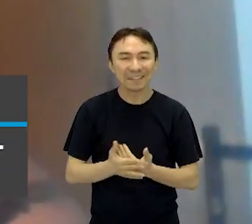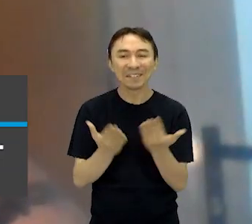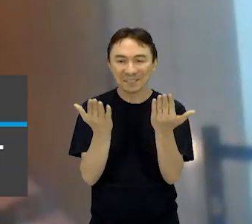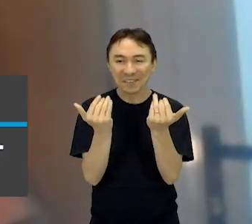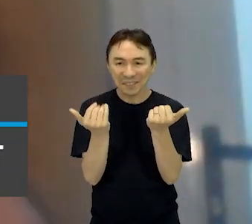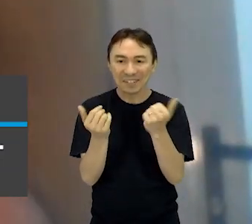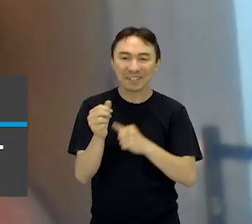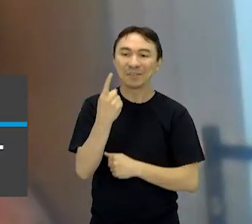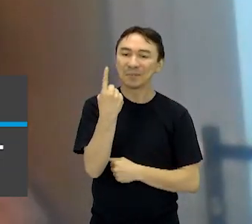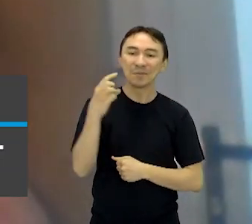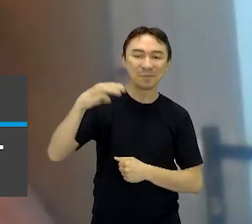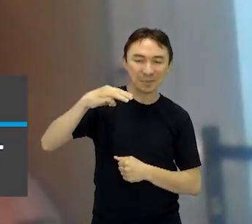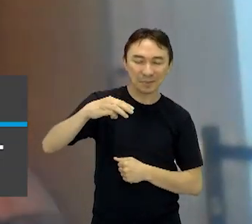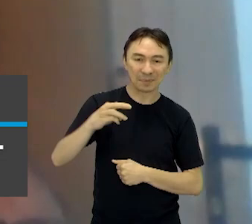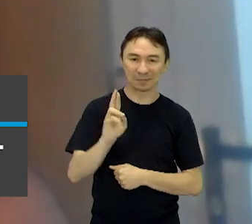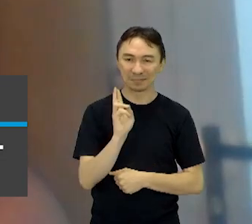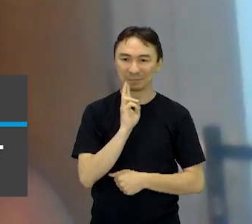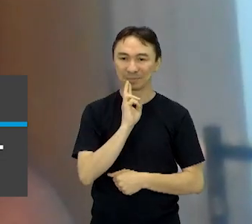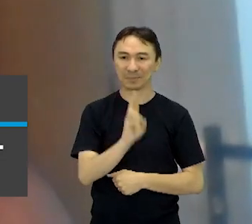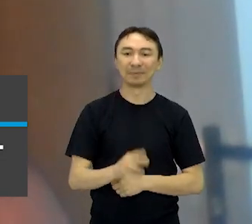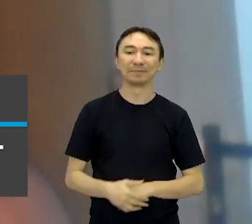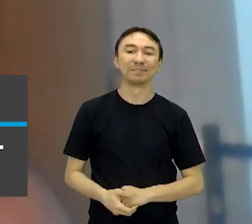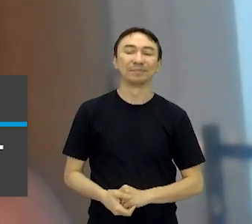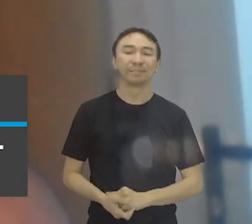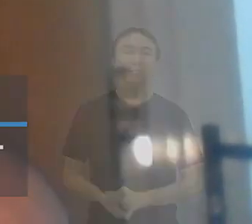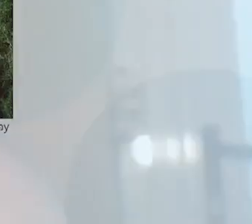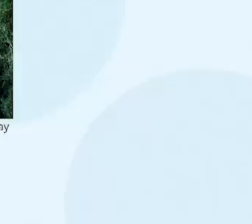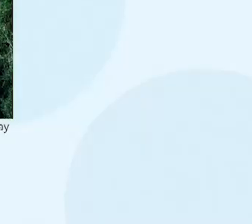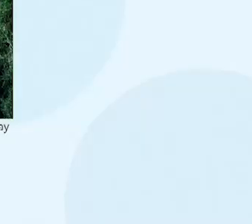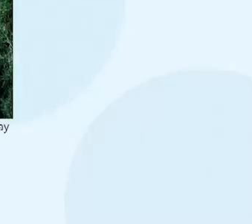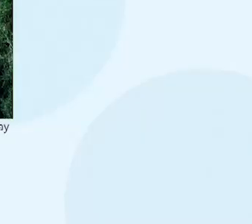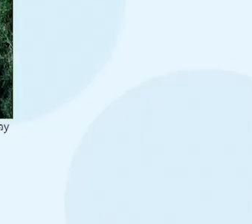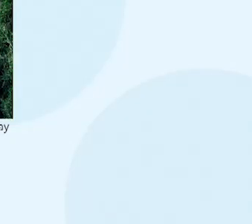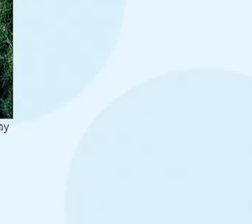com a gente já se encontra em um minuto.